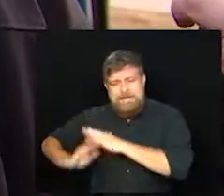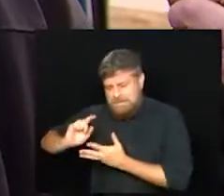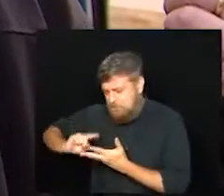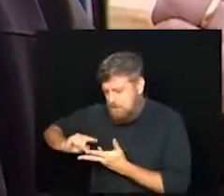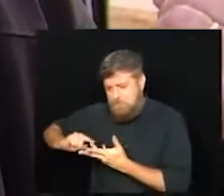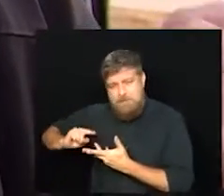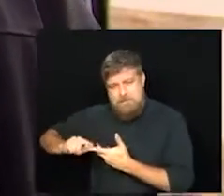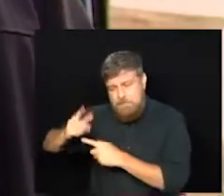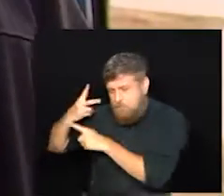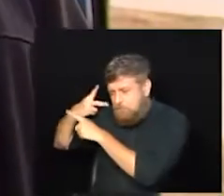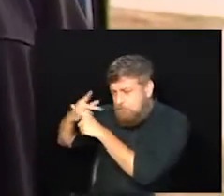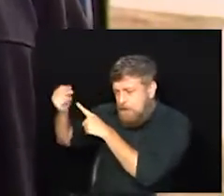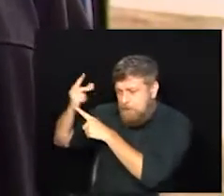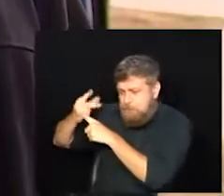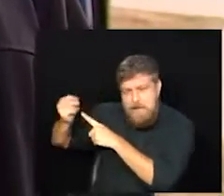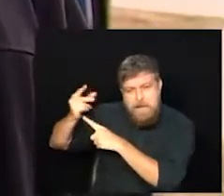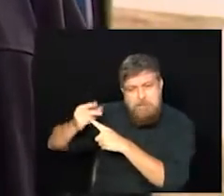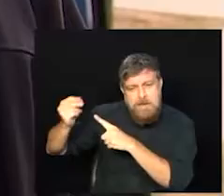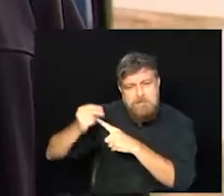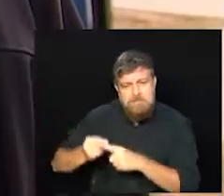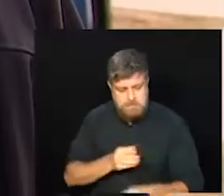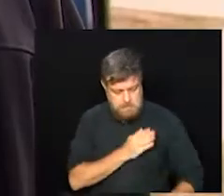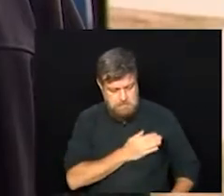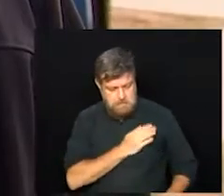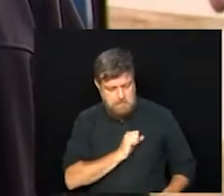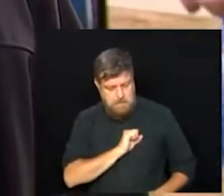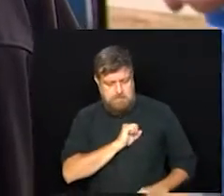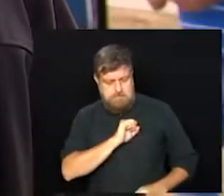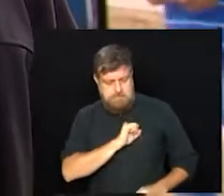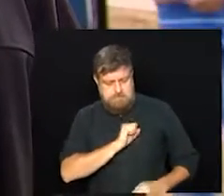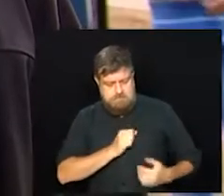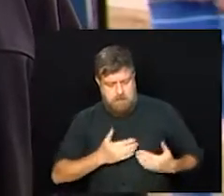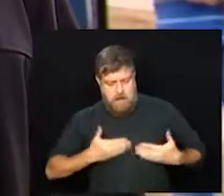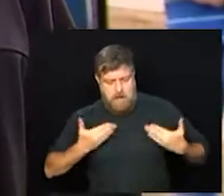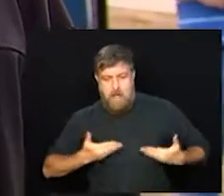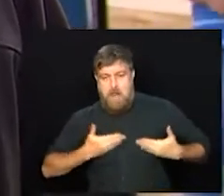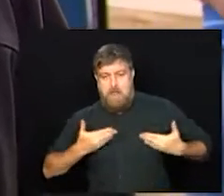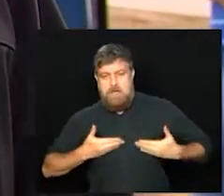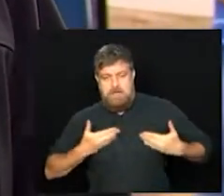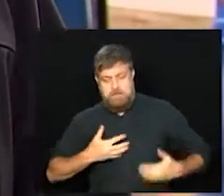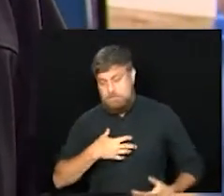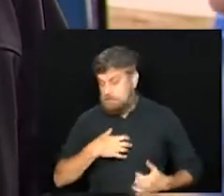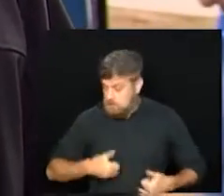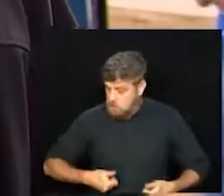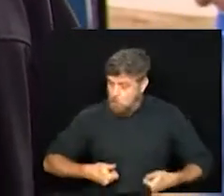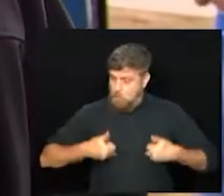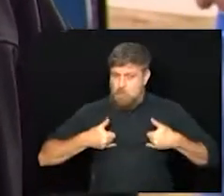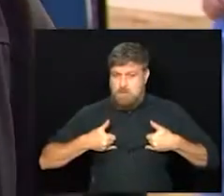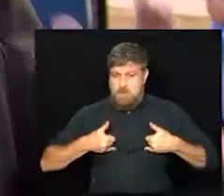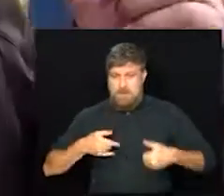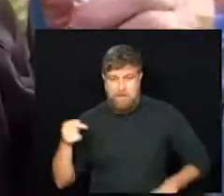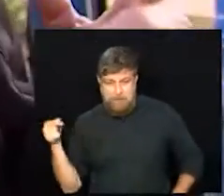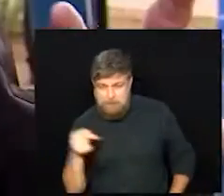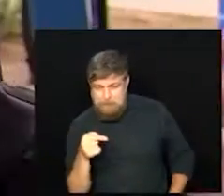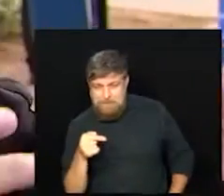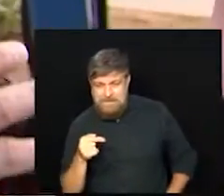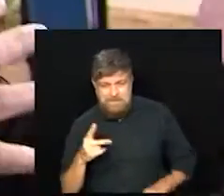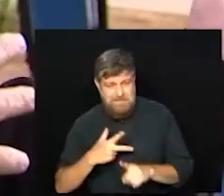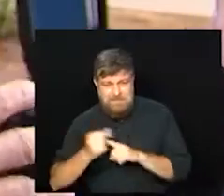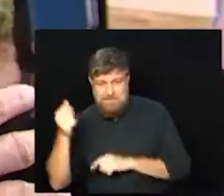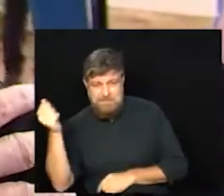obras e conquistas que enchem o coração dele de alegria e o seu peito de orgulho. Mas nenhuma delas